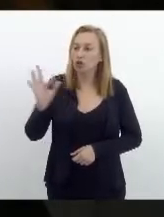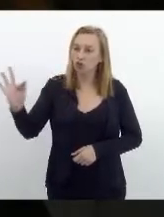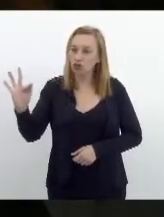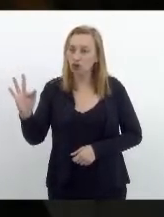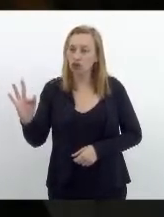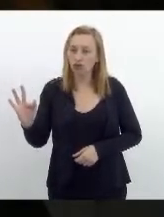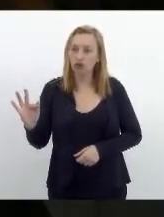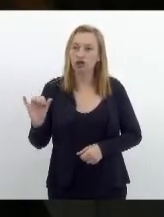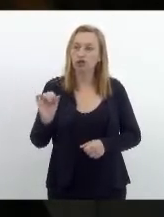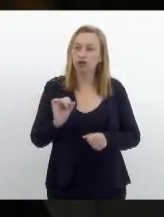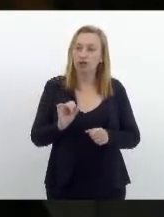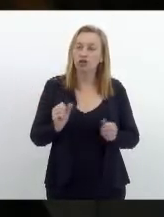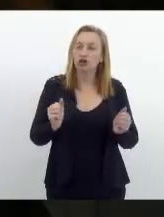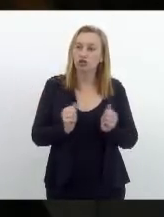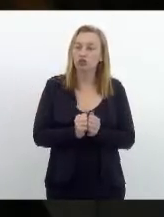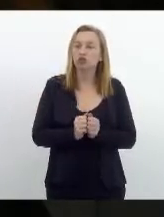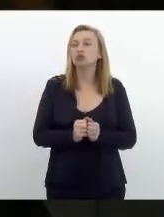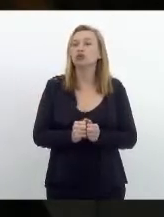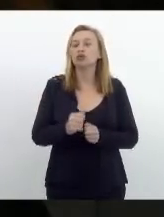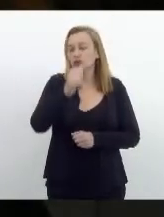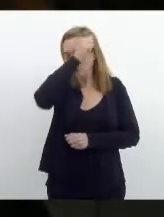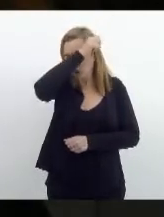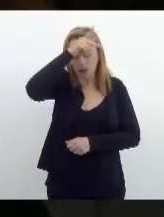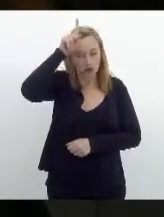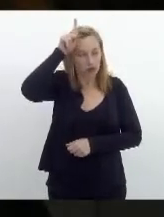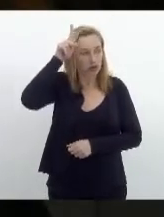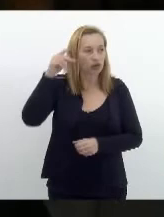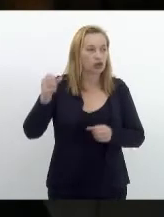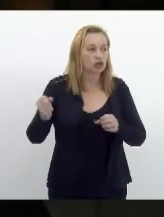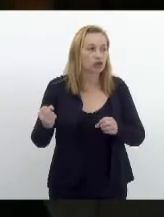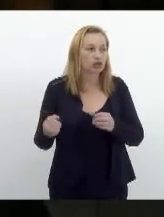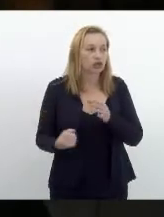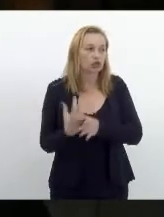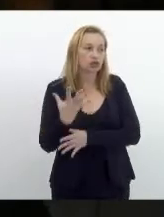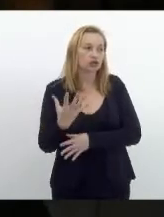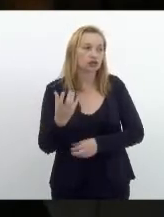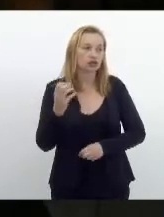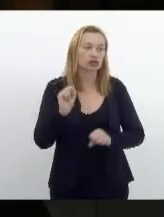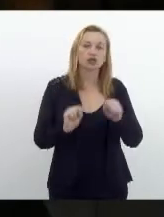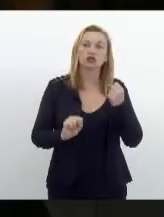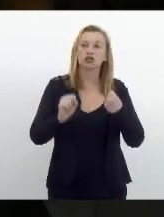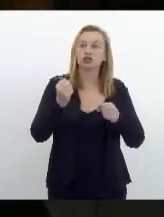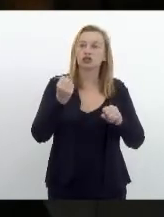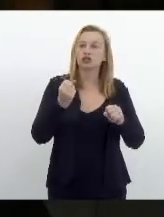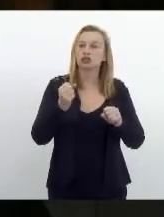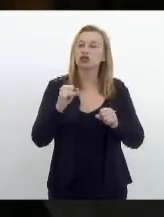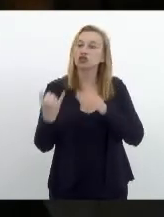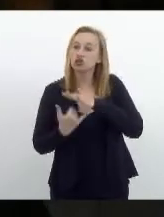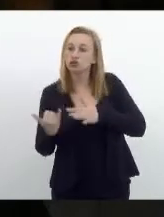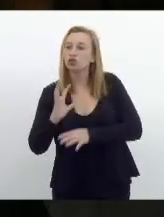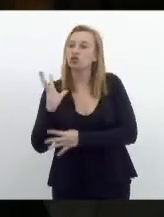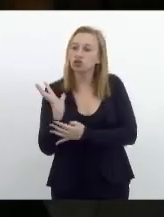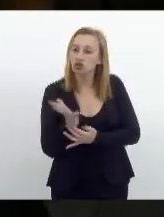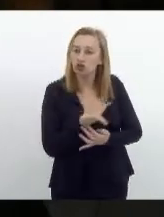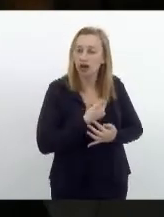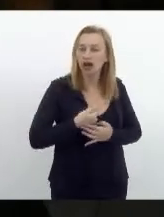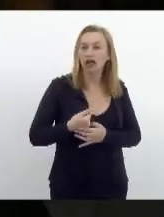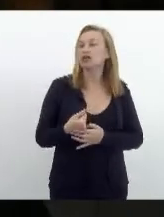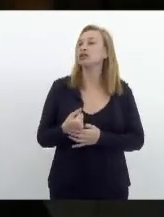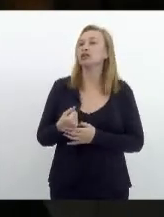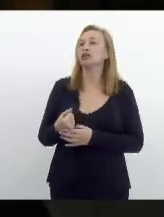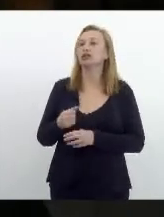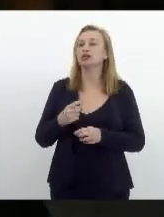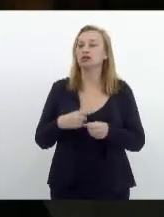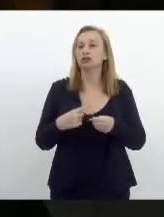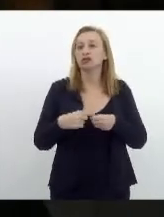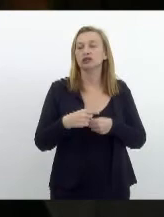que a Prefeitura faz na UF para a construção do novo Instituto de Arte e Comunicação Social da UF. E as